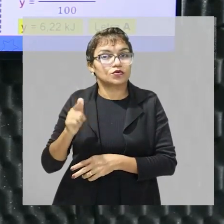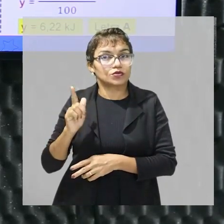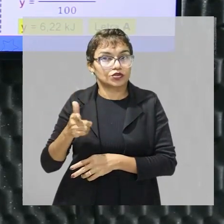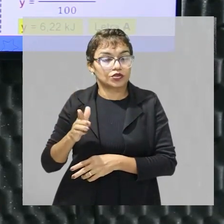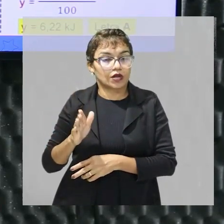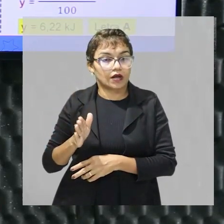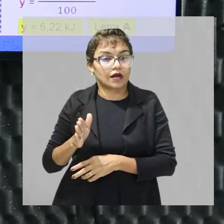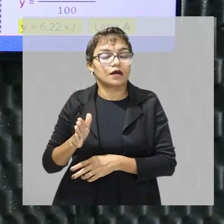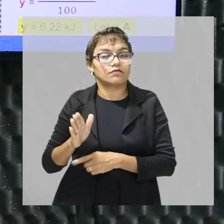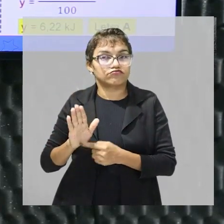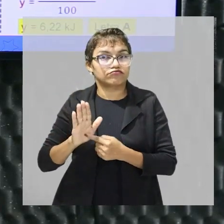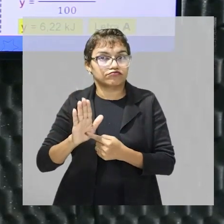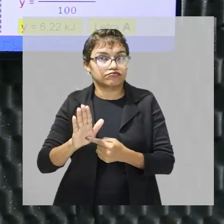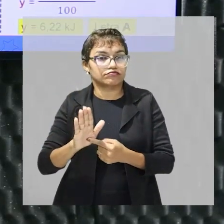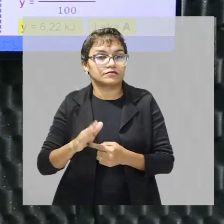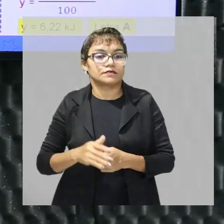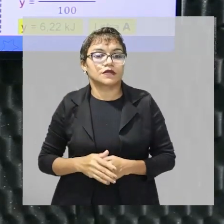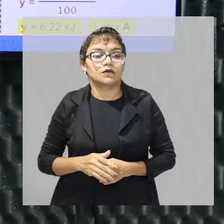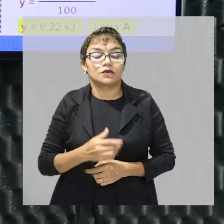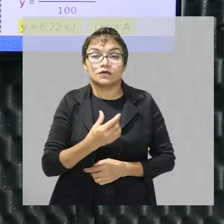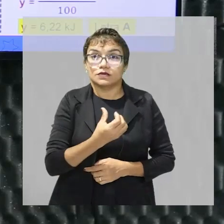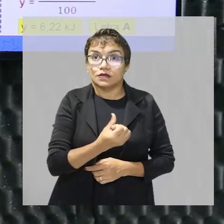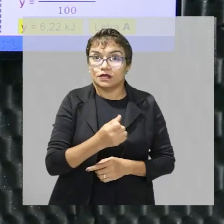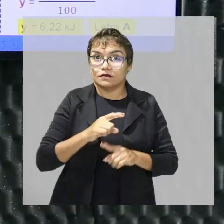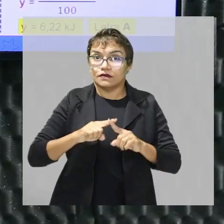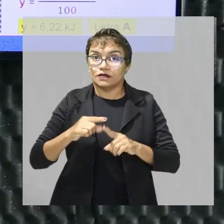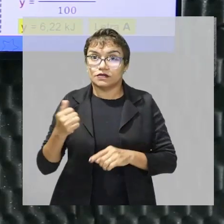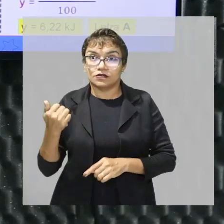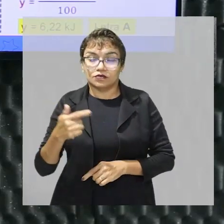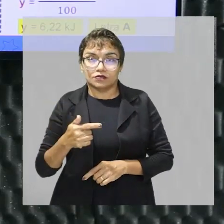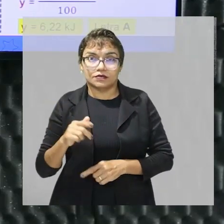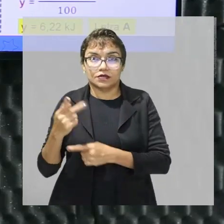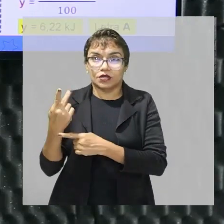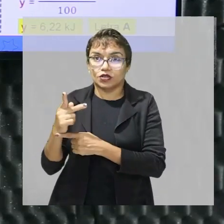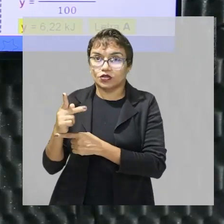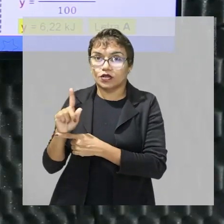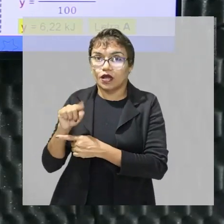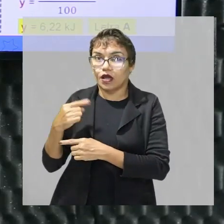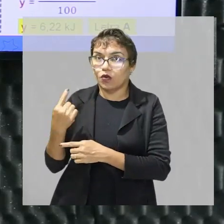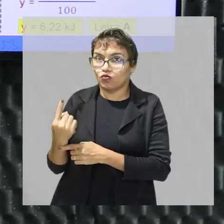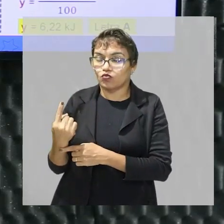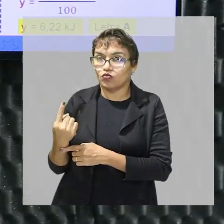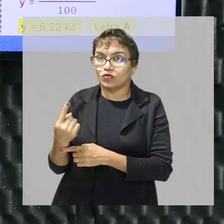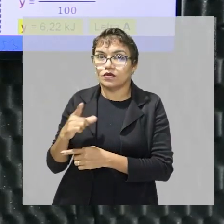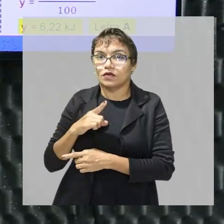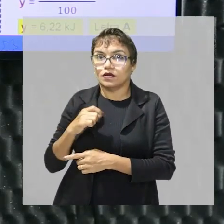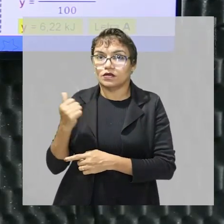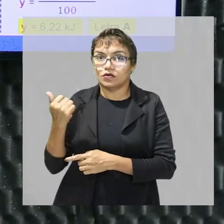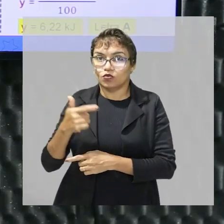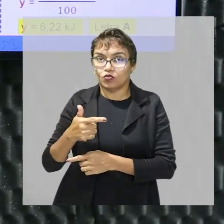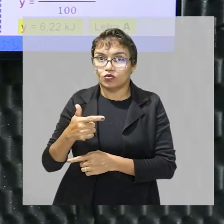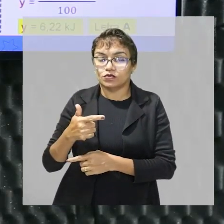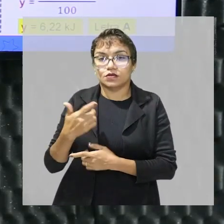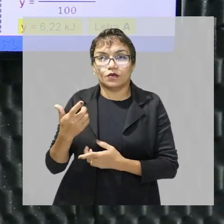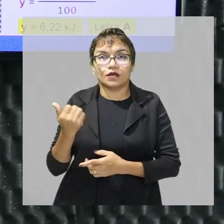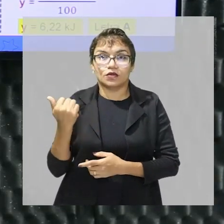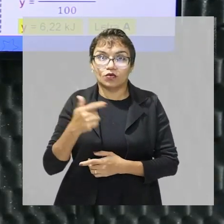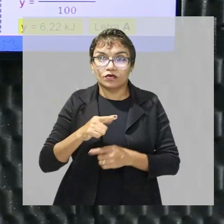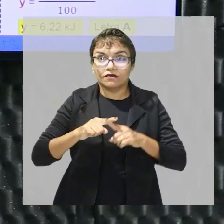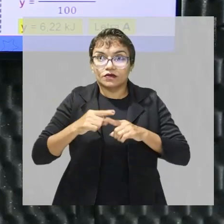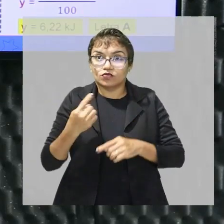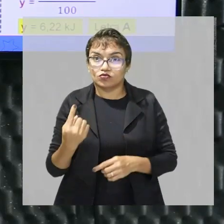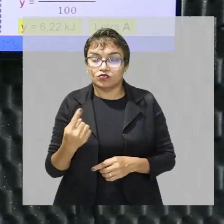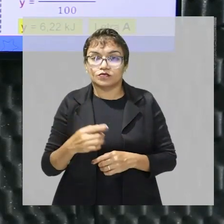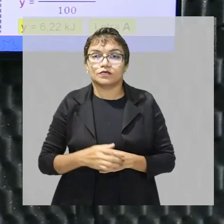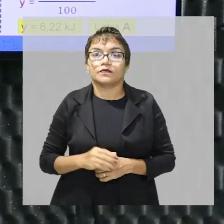informação. Então, 6 vezes 12. O hidrogênio vale 1. São 12 hidrogênios. 12 vezes 1. O